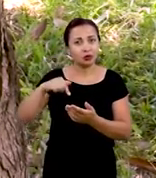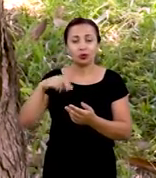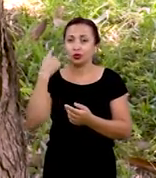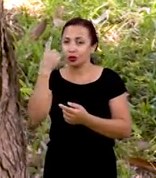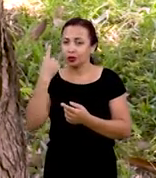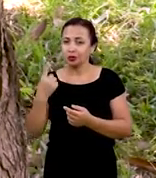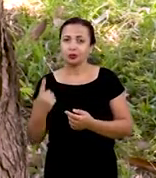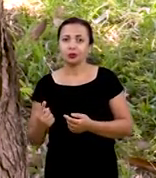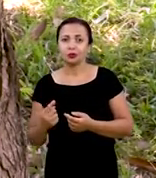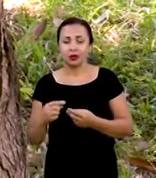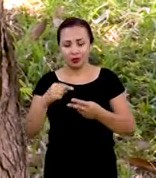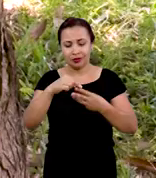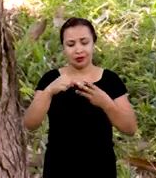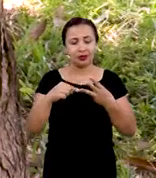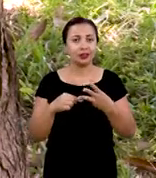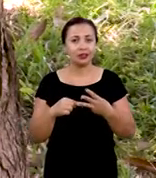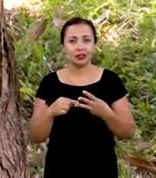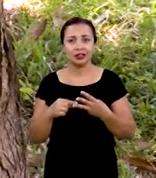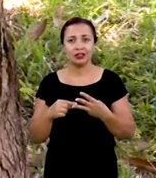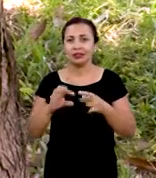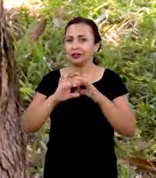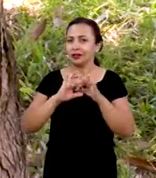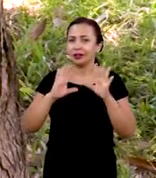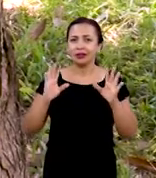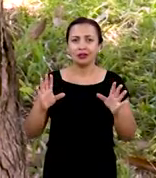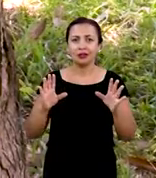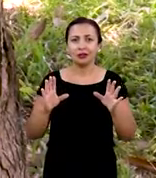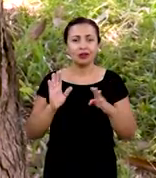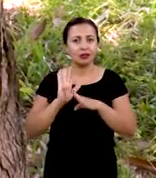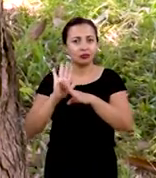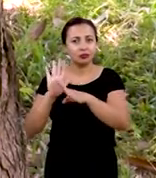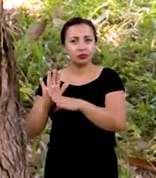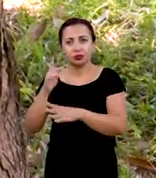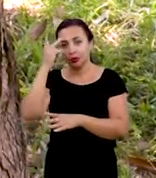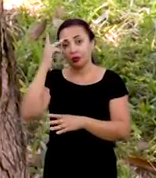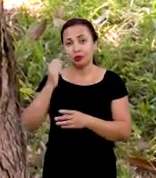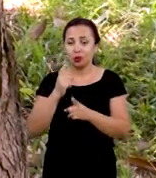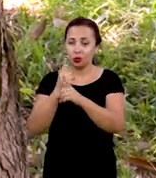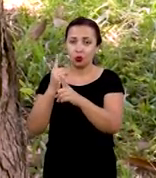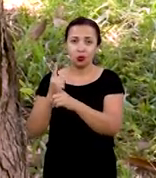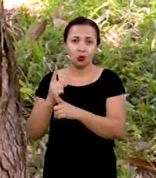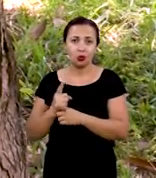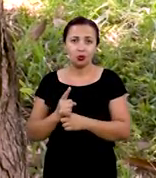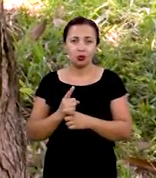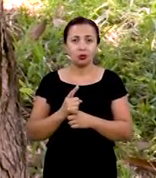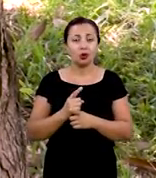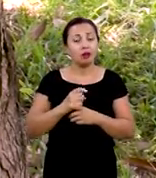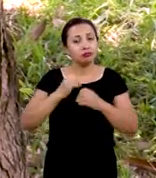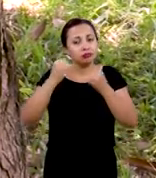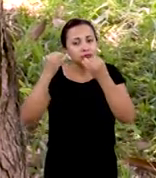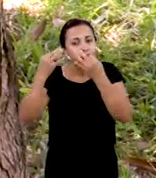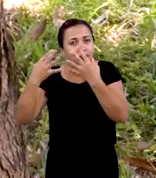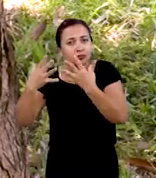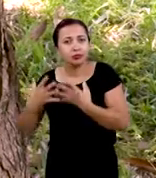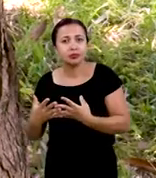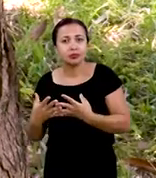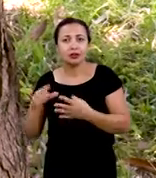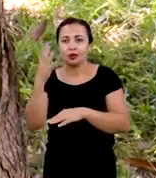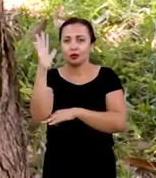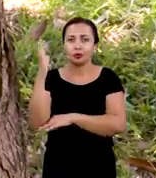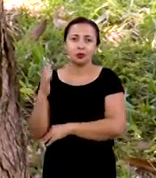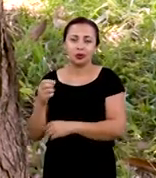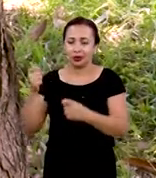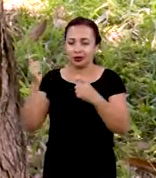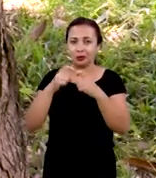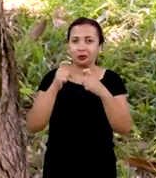das espécies. Três processos interdependentes que contribuem para a descoberta e a classificação de plantas